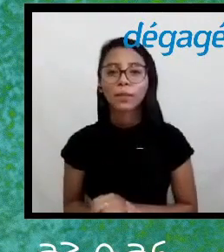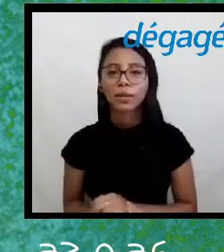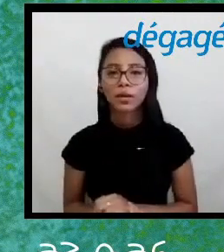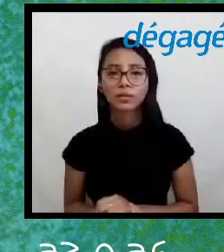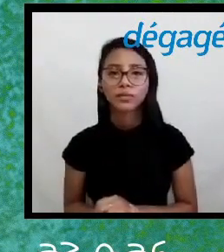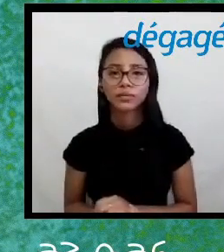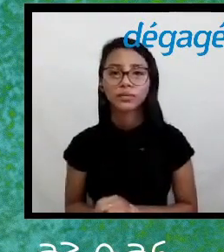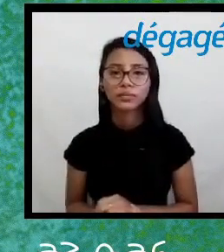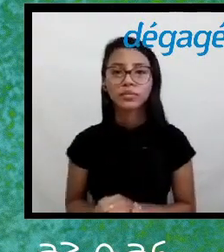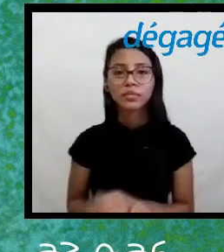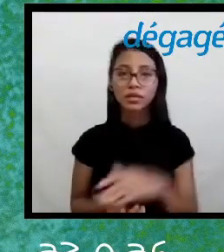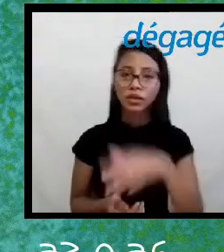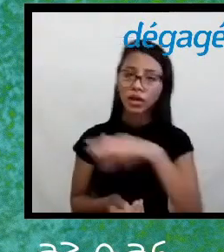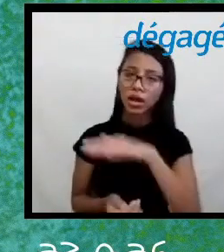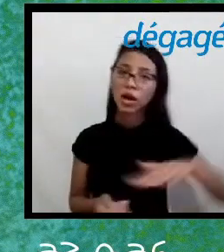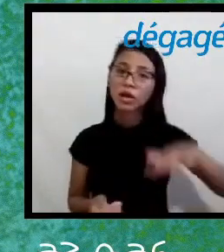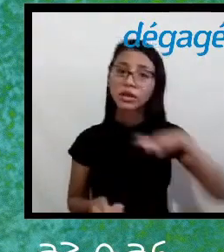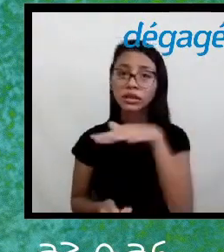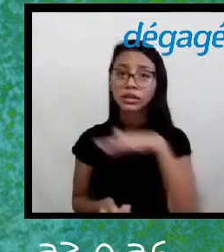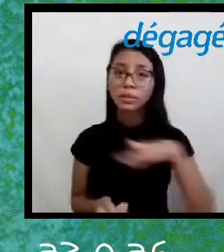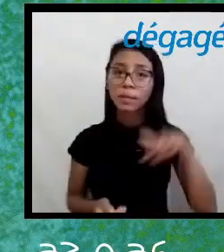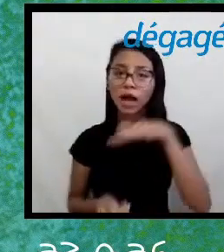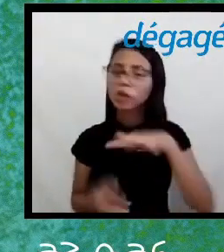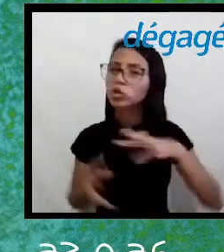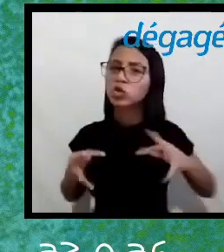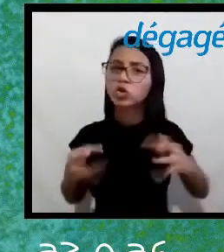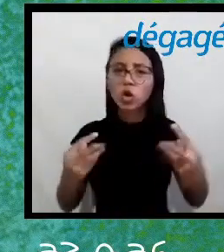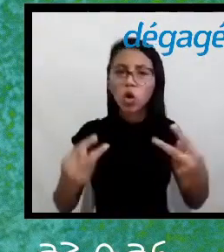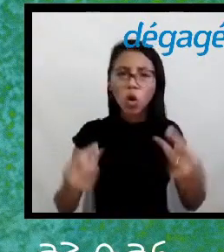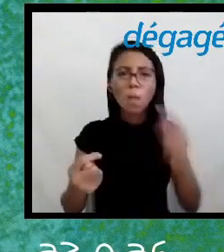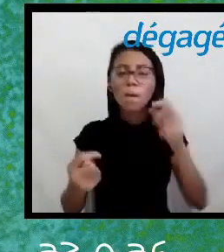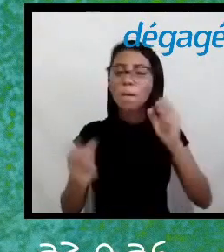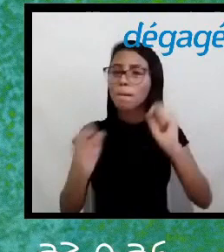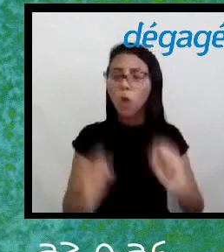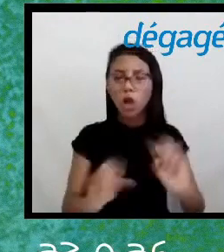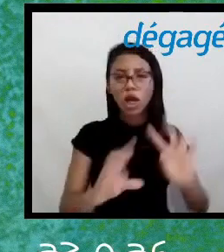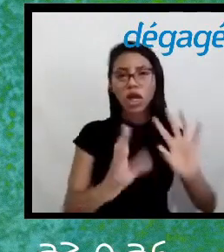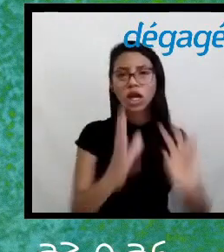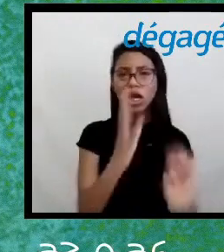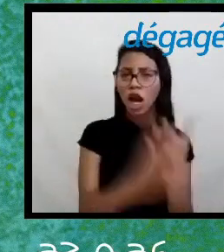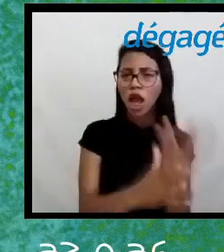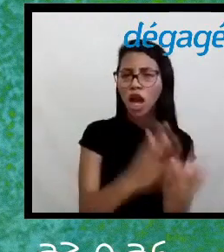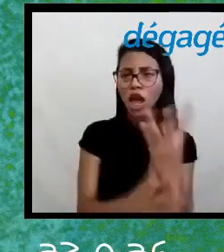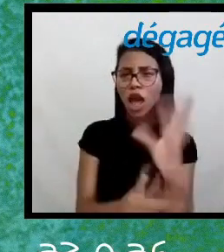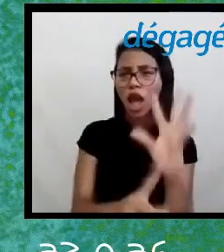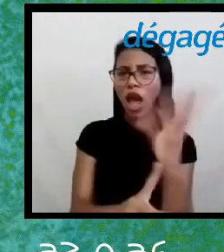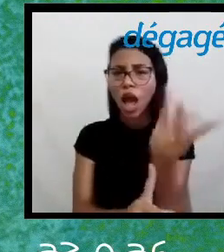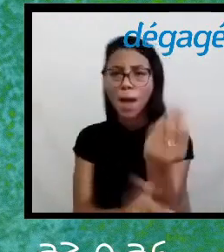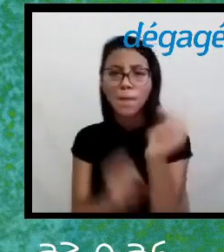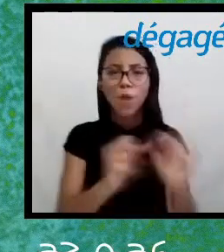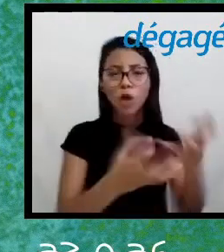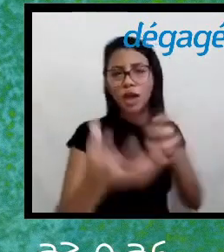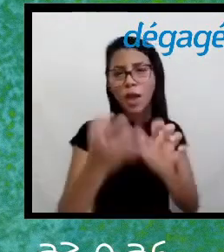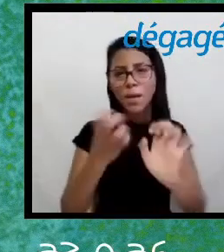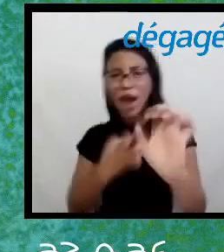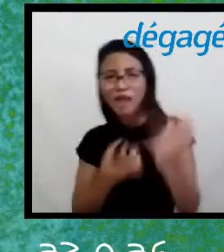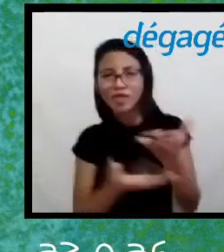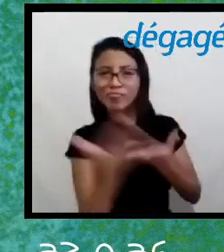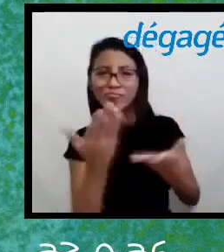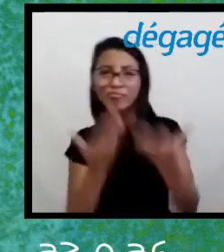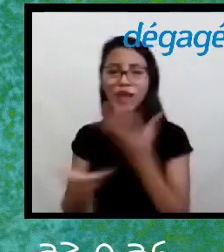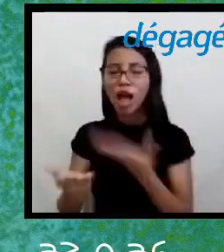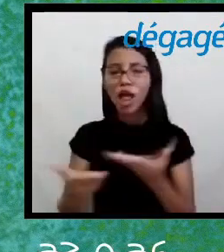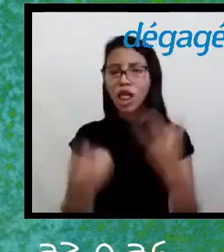espaço para onde todo mundo pode produzir arte, se relacionar, trocar informação, trocar afeto, sem precisar se enquadrar em nenhuma caixinha